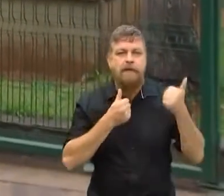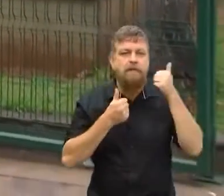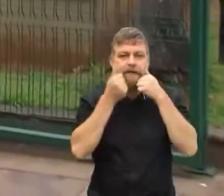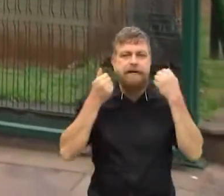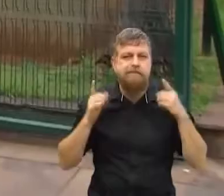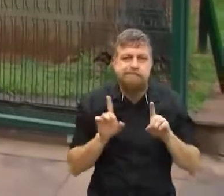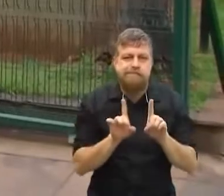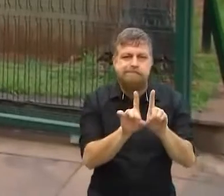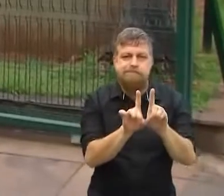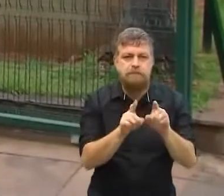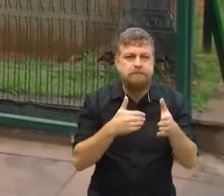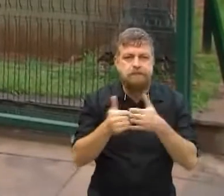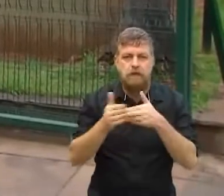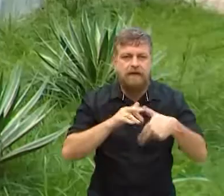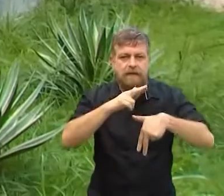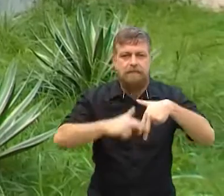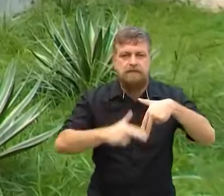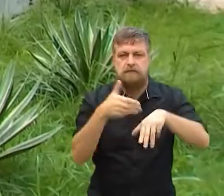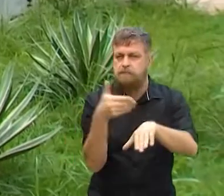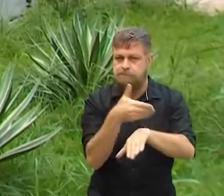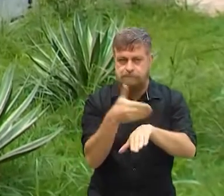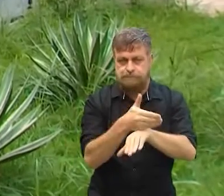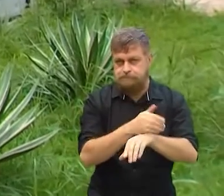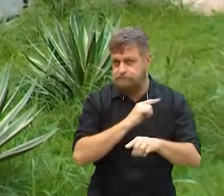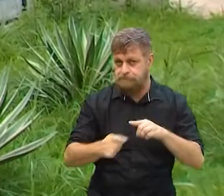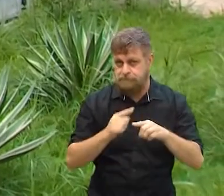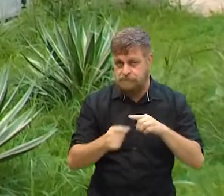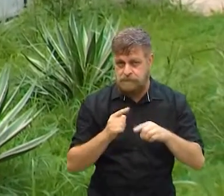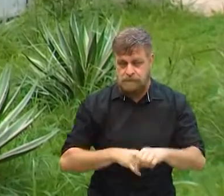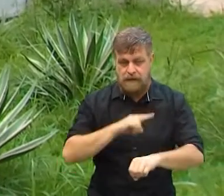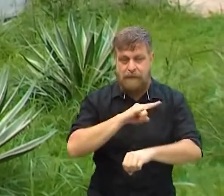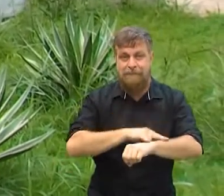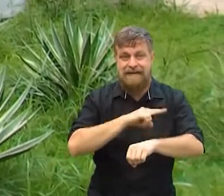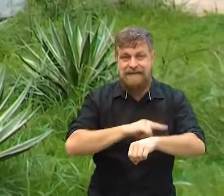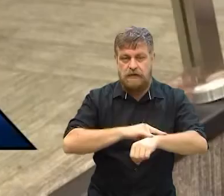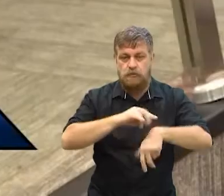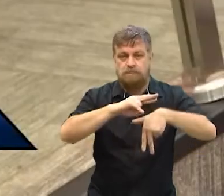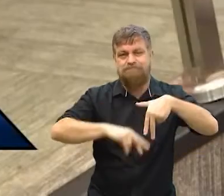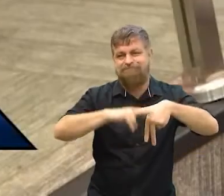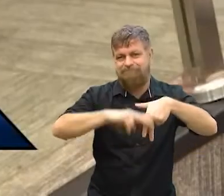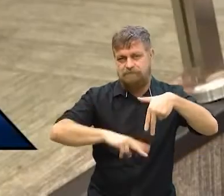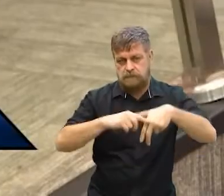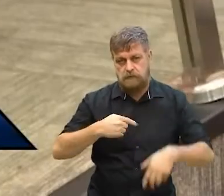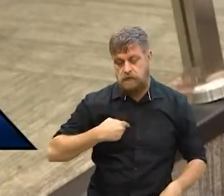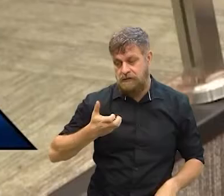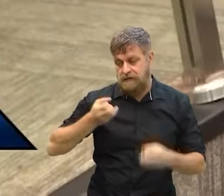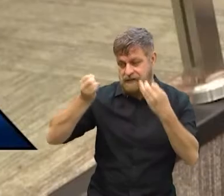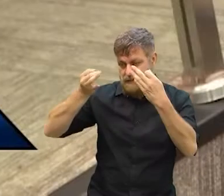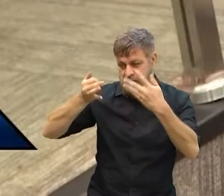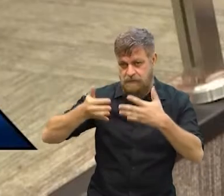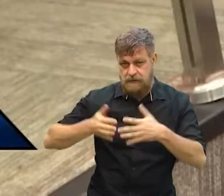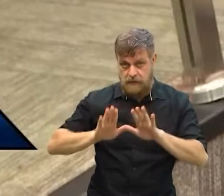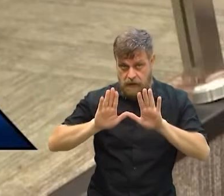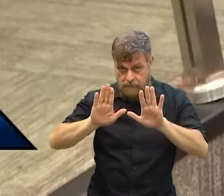uso comum por parte de todos os gêneros. Esse tipo de banheiro se chama multigênero. Explicar, né, justamente para não gerar